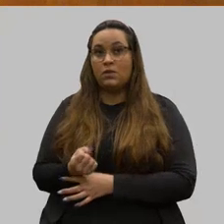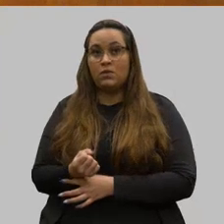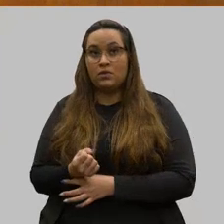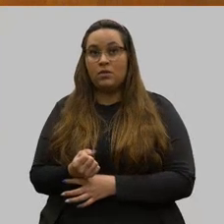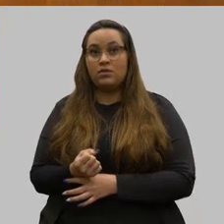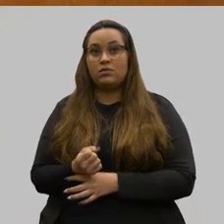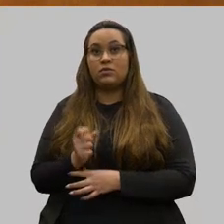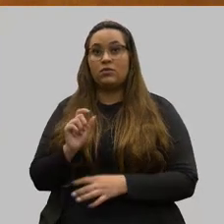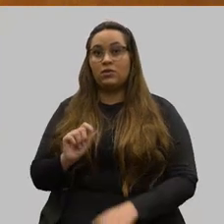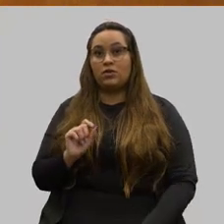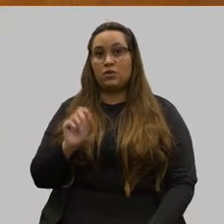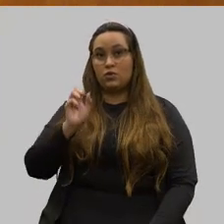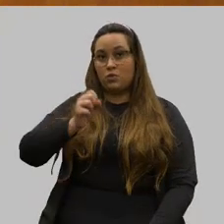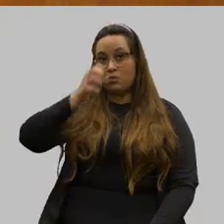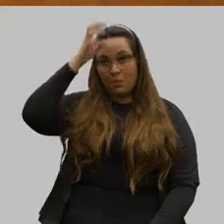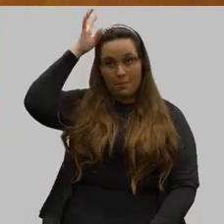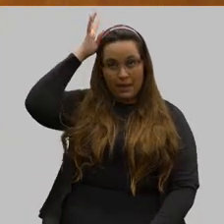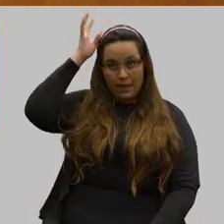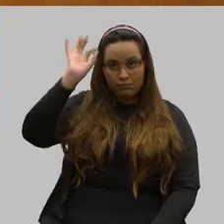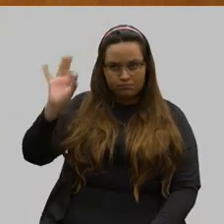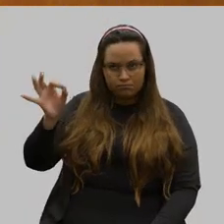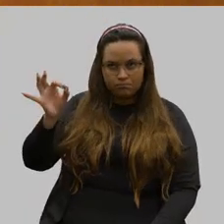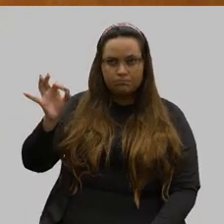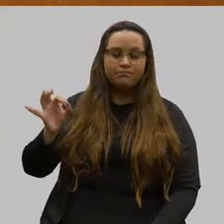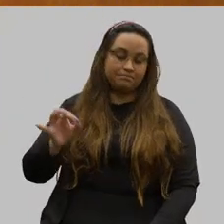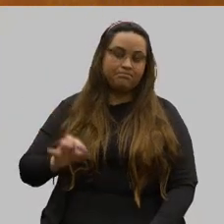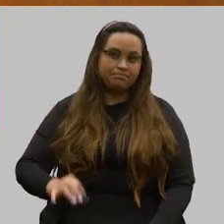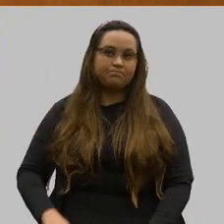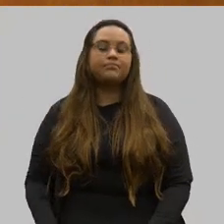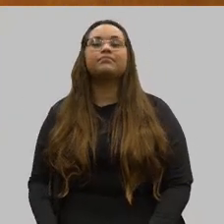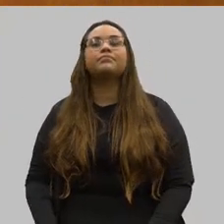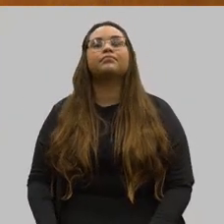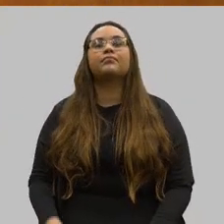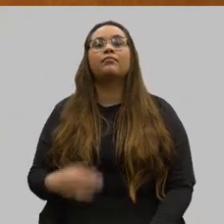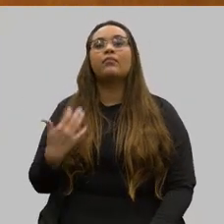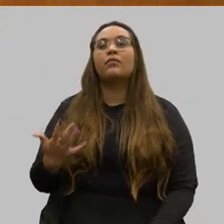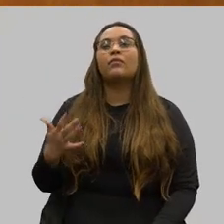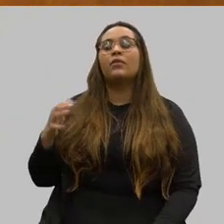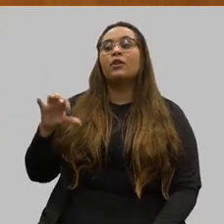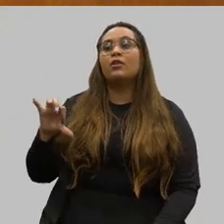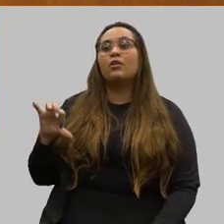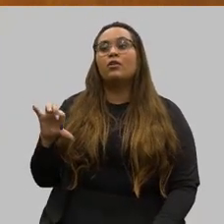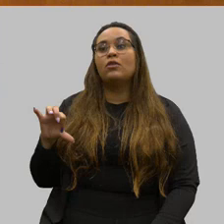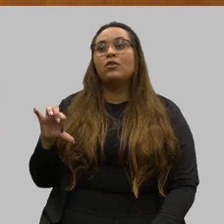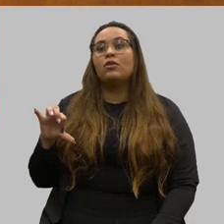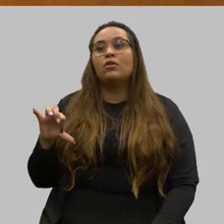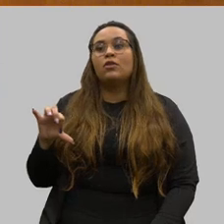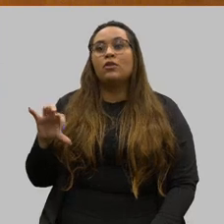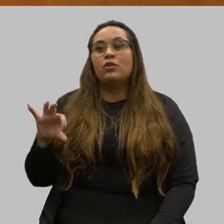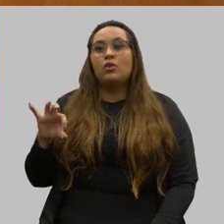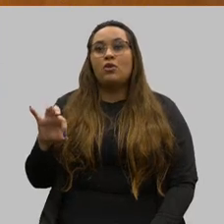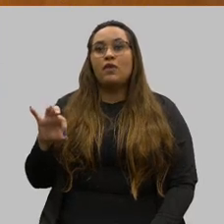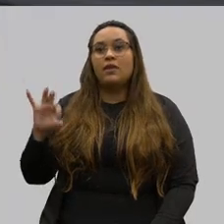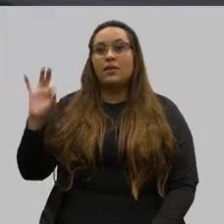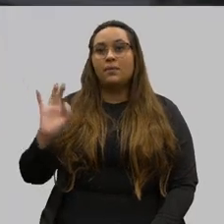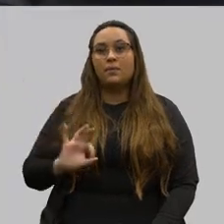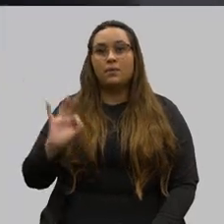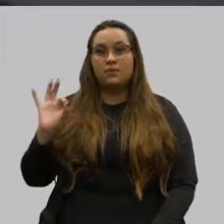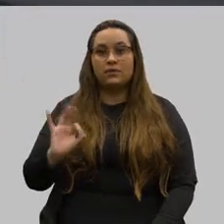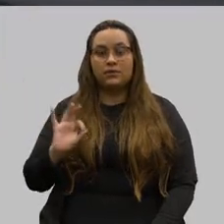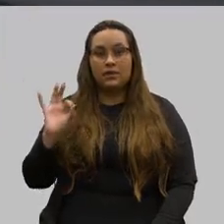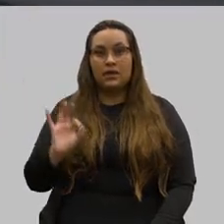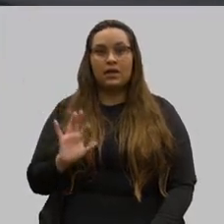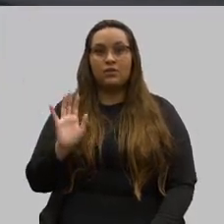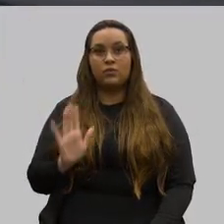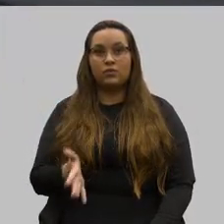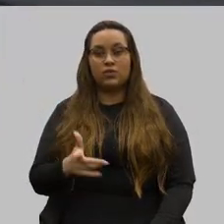às unidades do Corpo de Bombeiros isso é então hoje de todas as as unidades 90 90% delas já estão com os